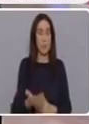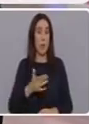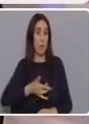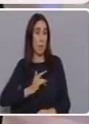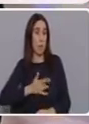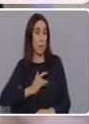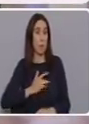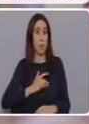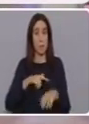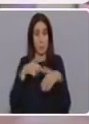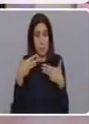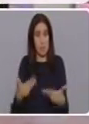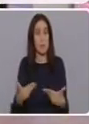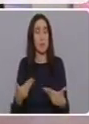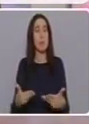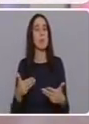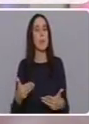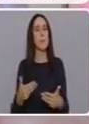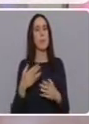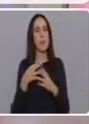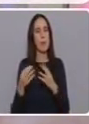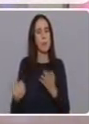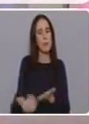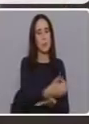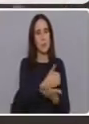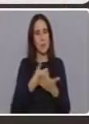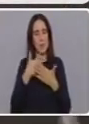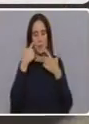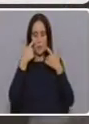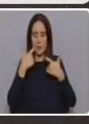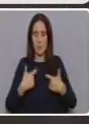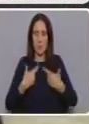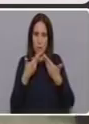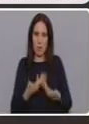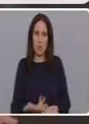amor, amor, amor, amor, amor presente em cada espiga